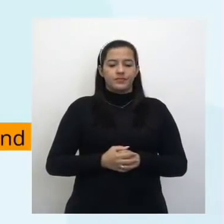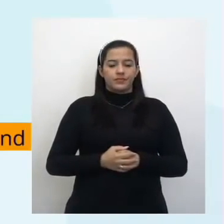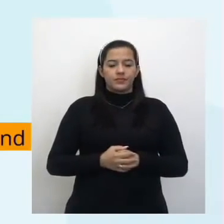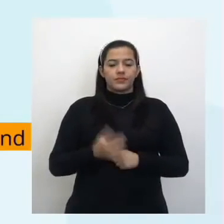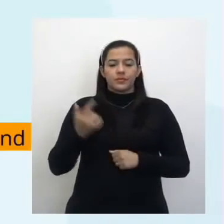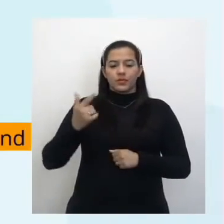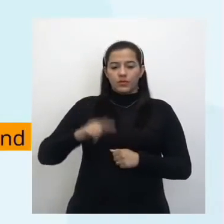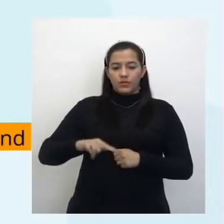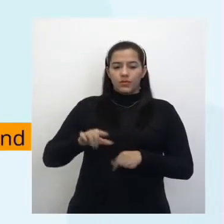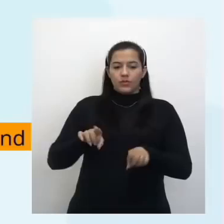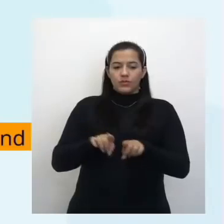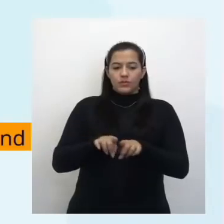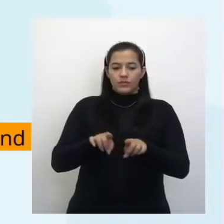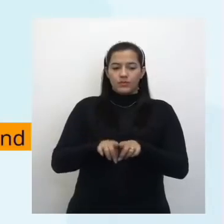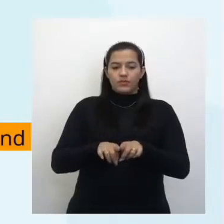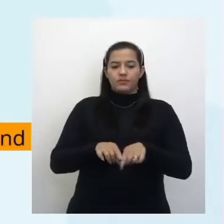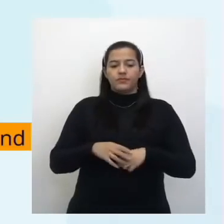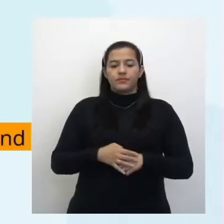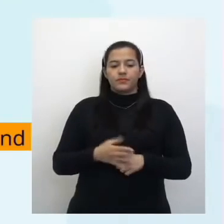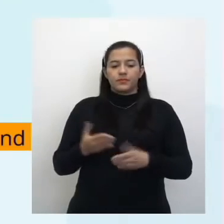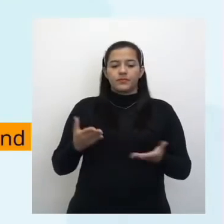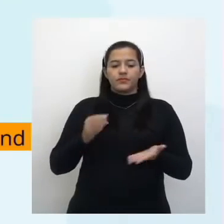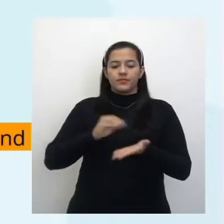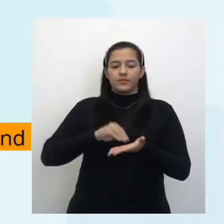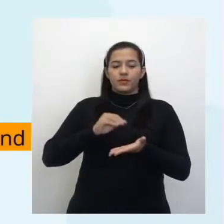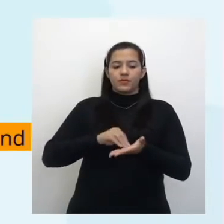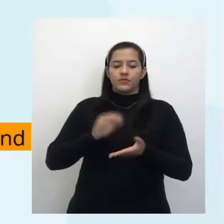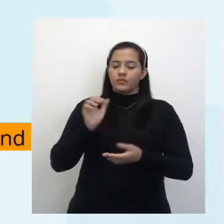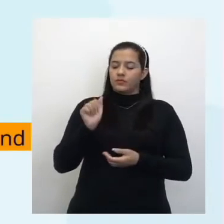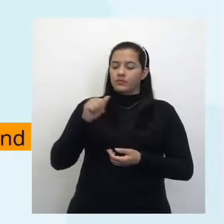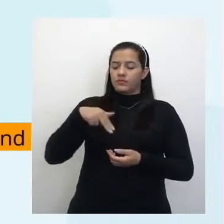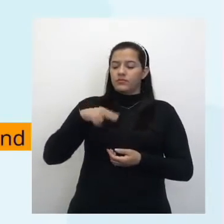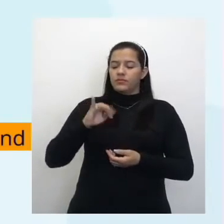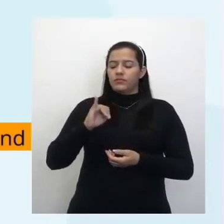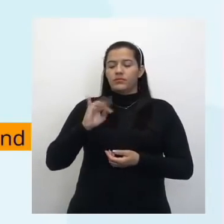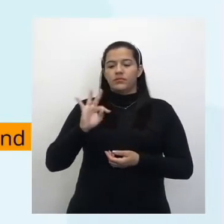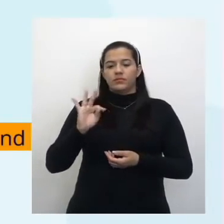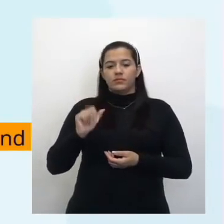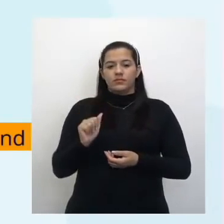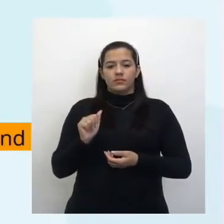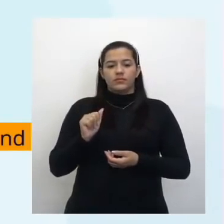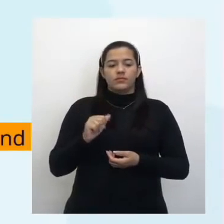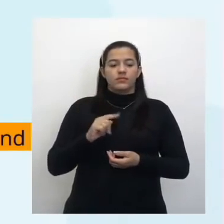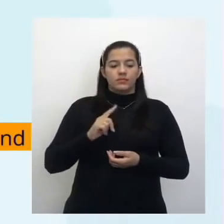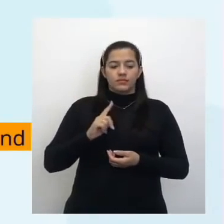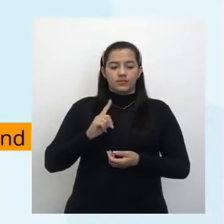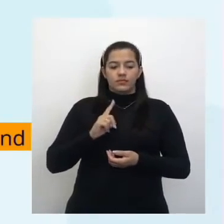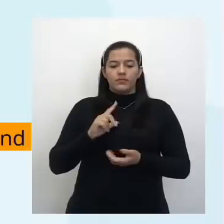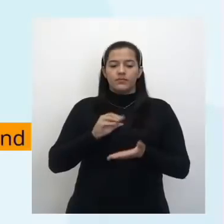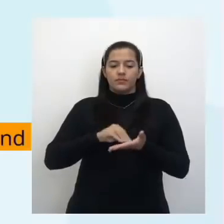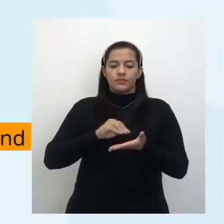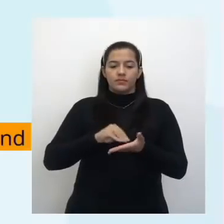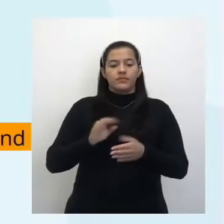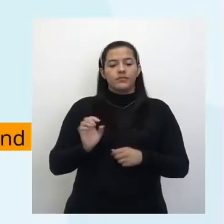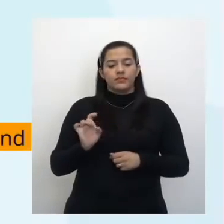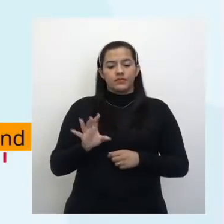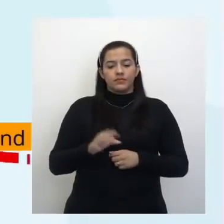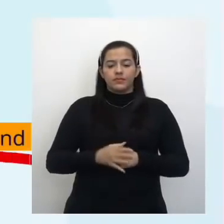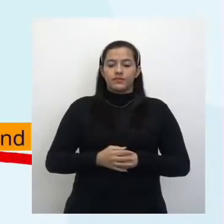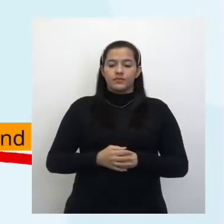então meu brother Já falei aqui em cima e agora falta o m toda a e nem que ar lá lá toma indiscutível então ficou aqui